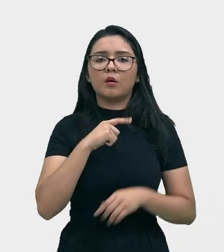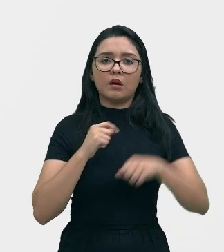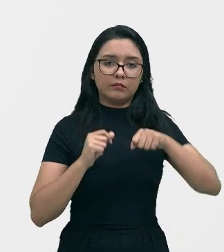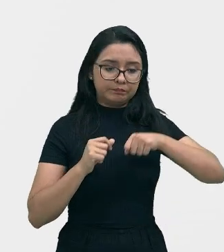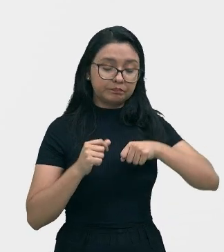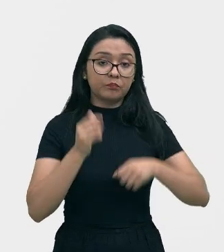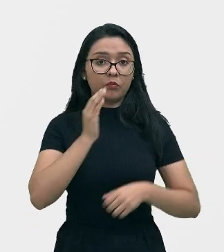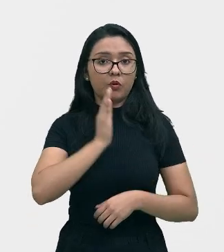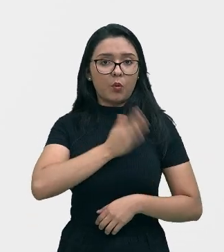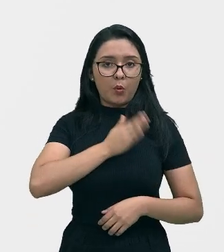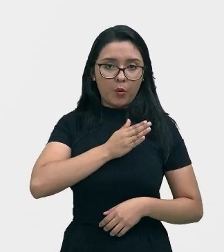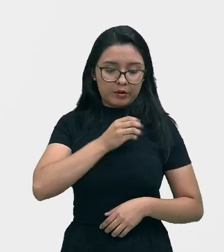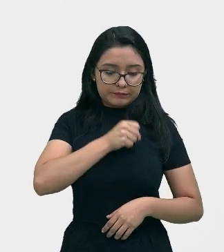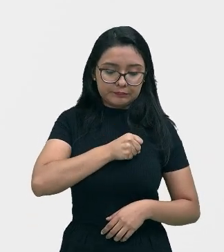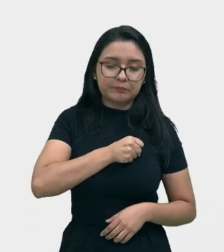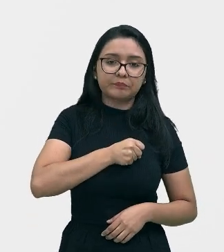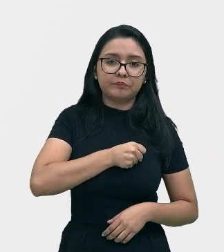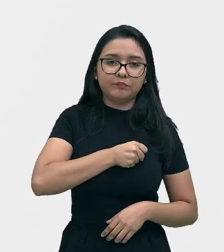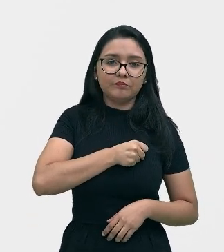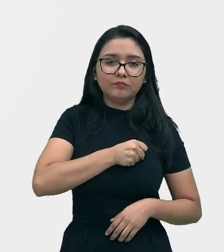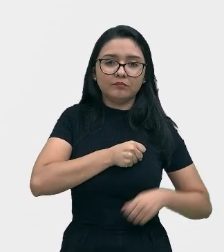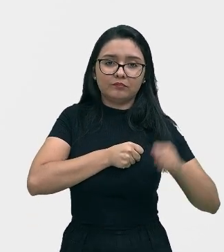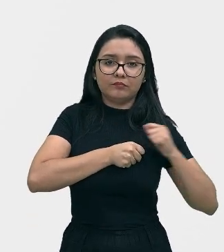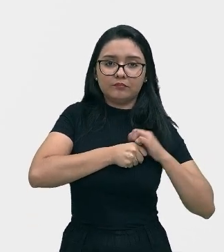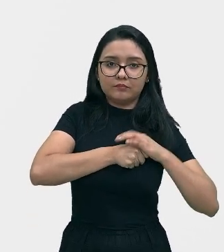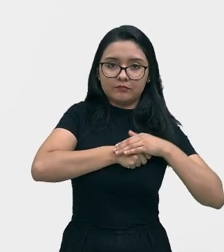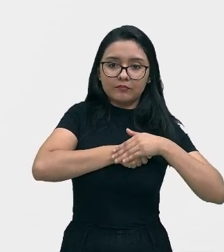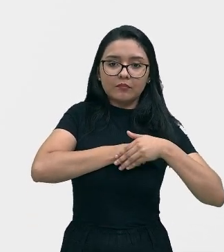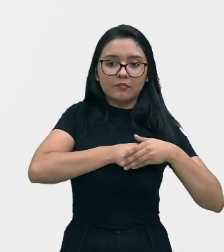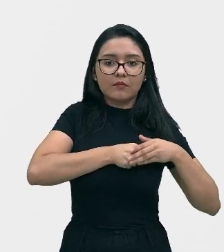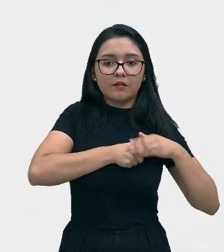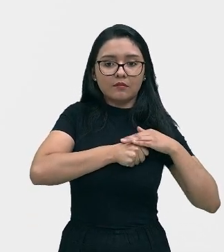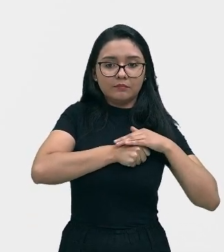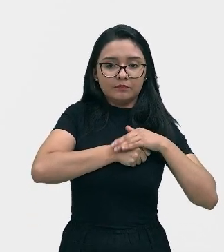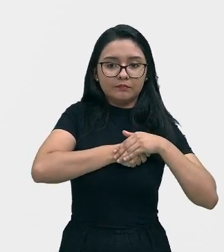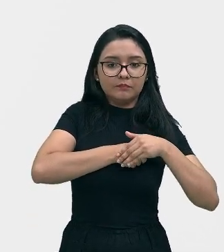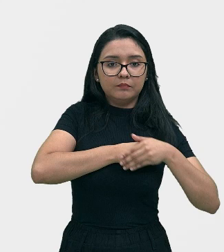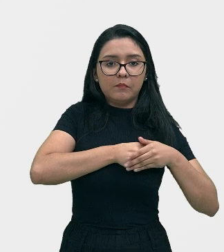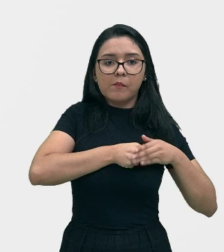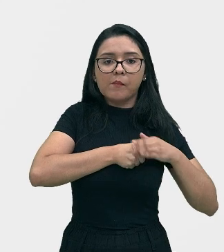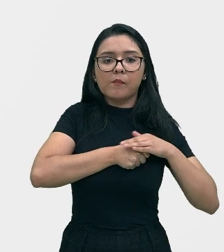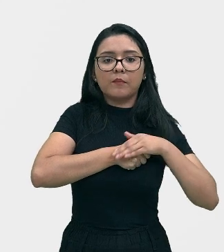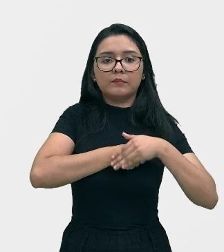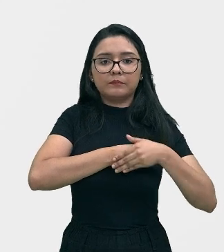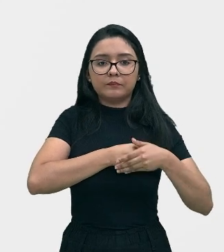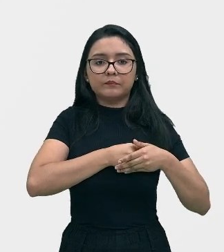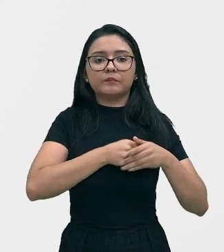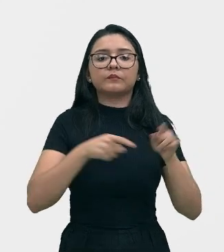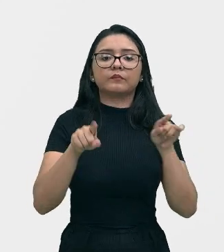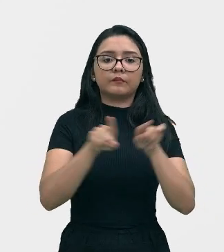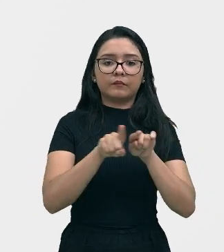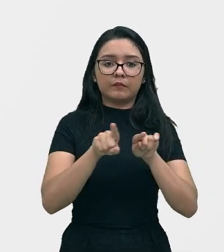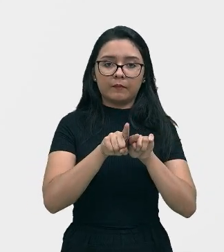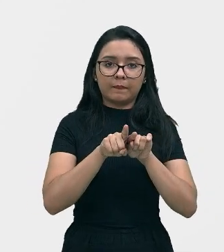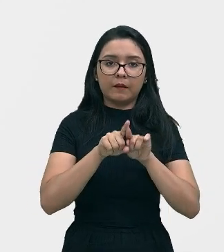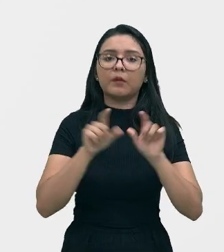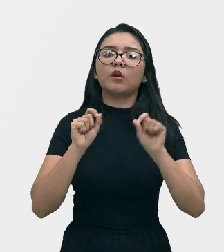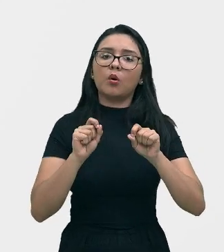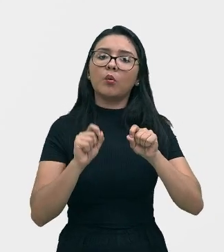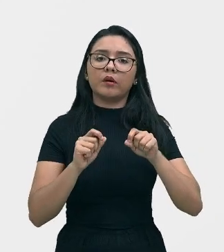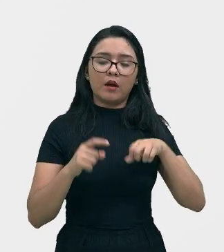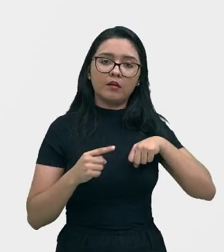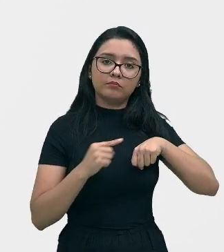membrana que reveste o exterior do coração, desculpa. Temos o endocárdio, que é a membrana que reveste